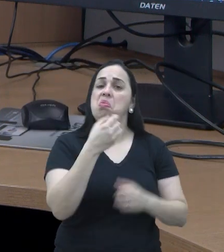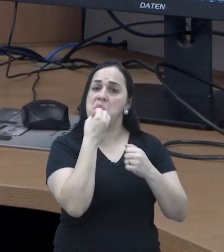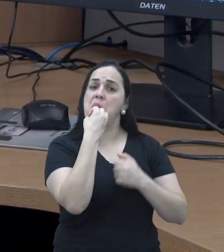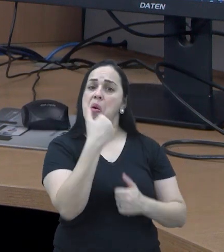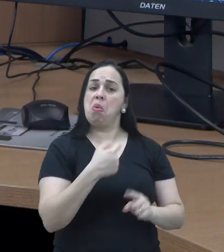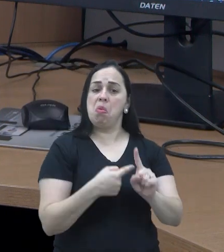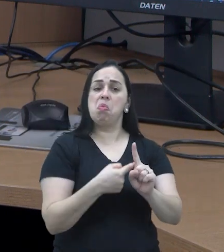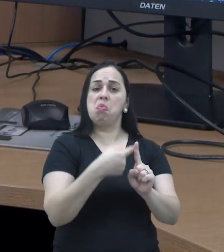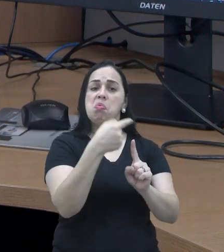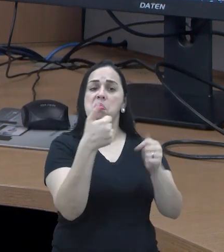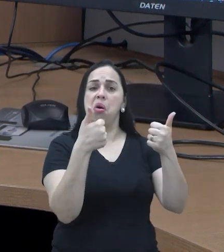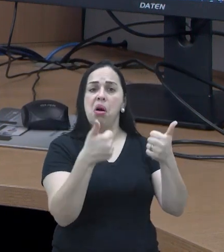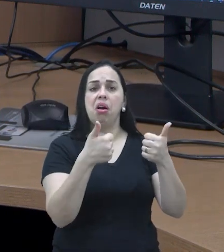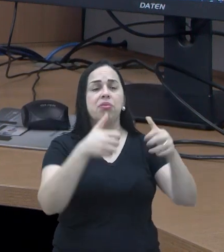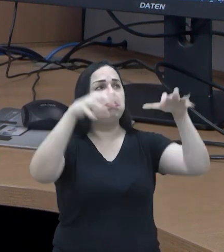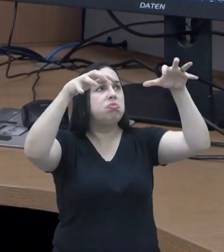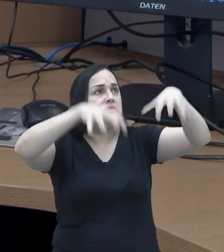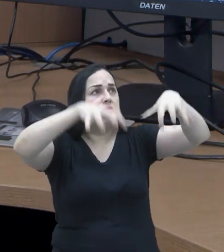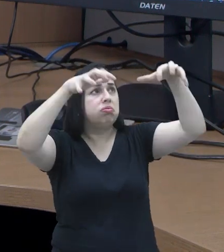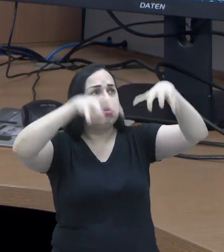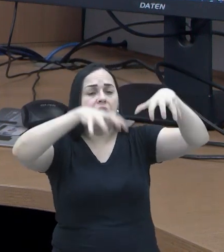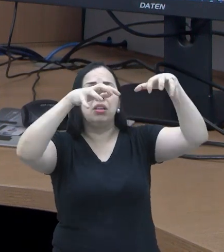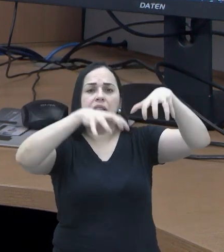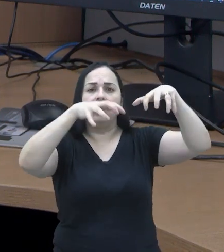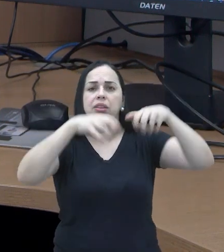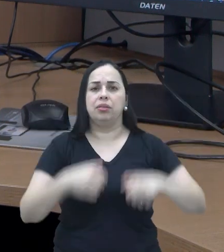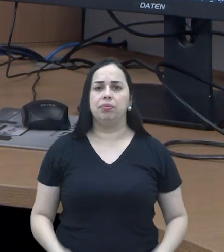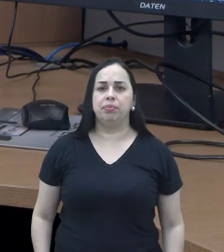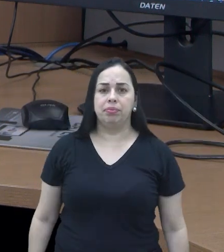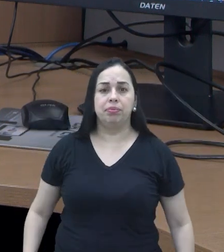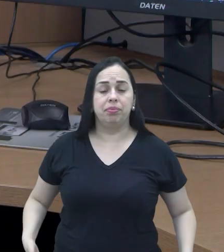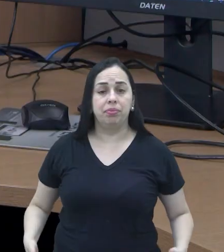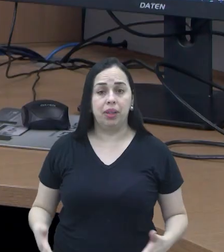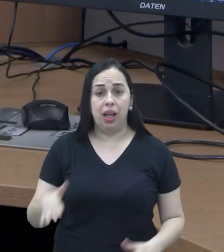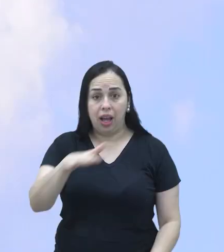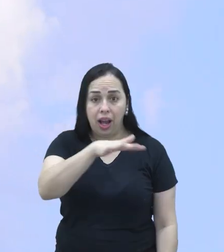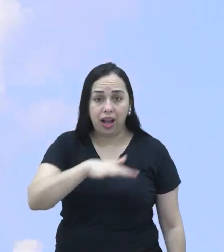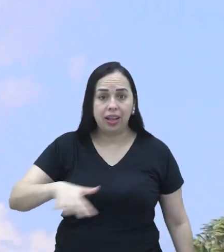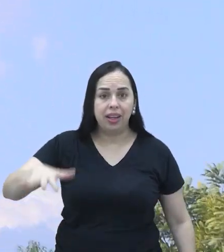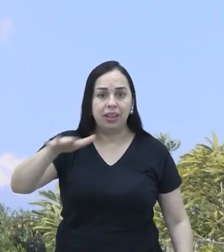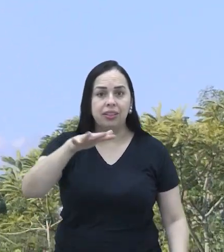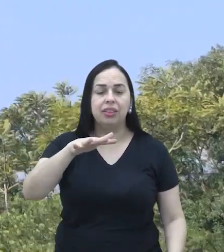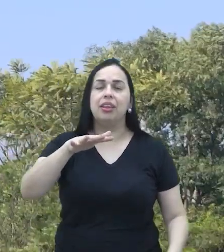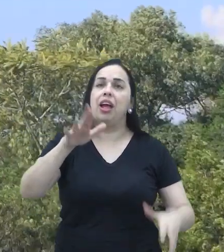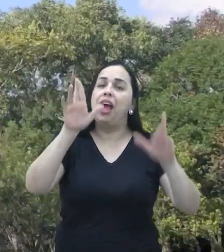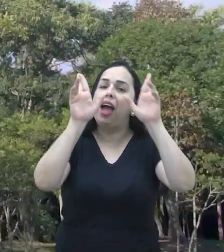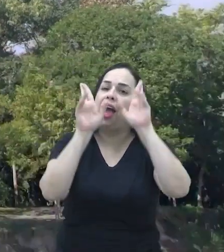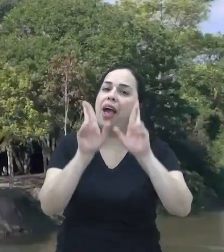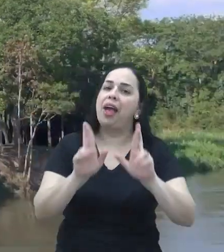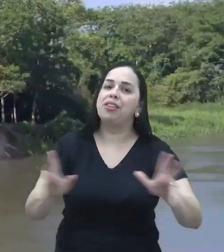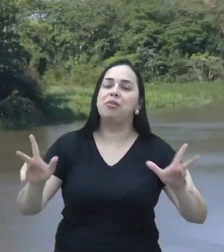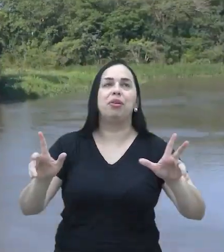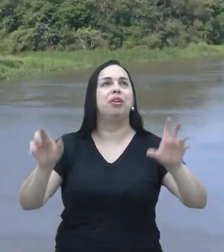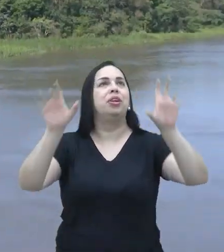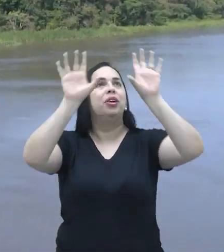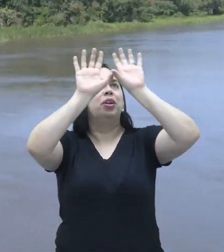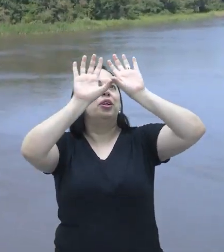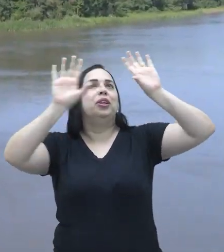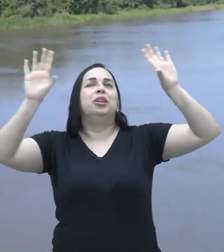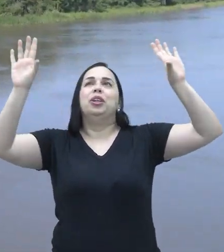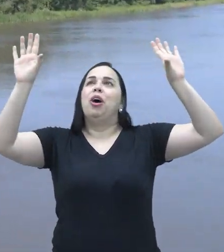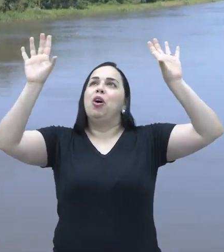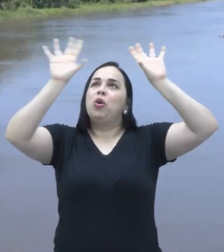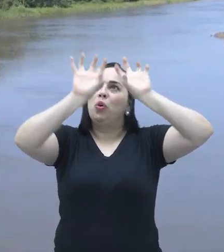abaixo da média. E para a nossa região, as condições de chuva, previsões de chuva é dentro da média. Na região, o clima é diferente. O